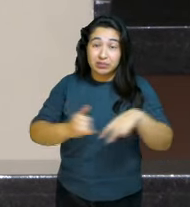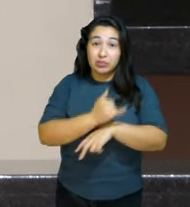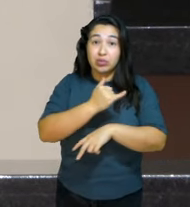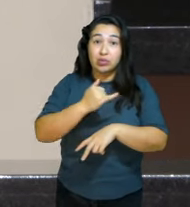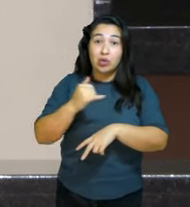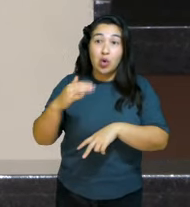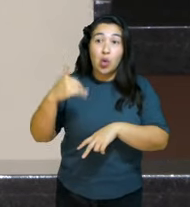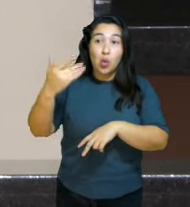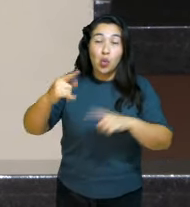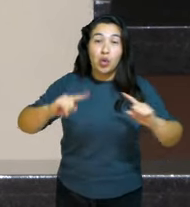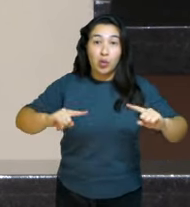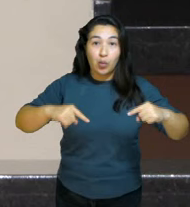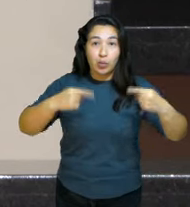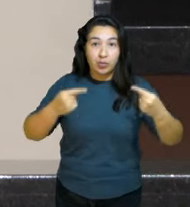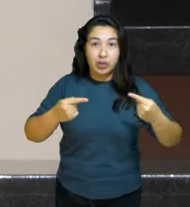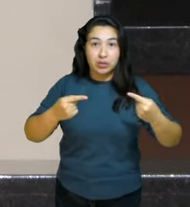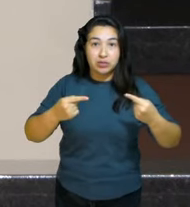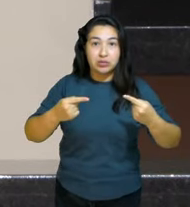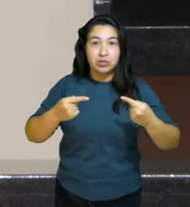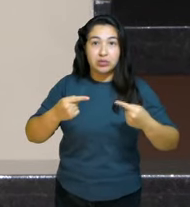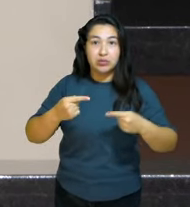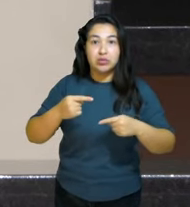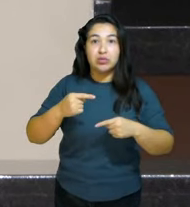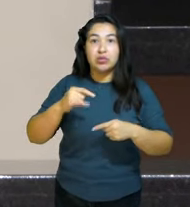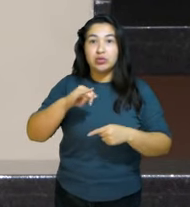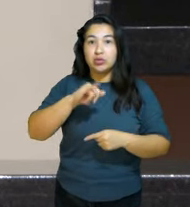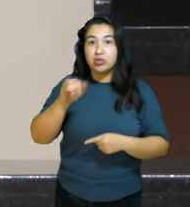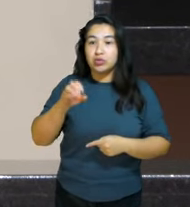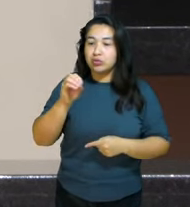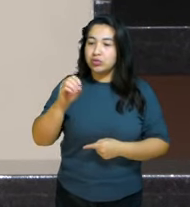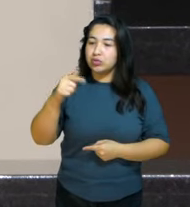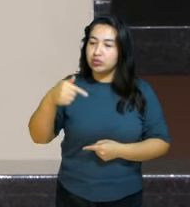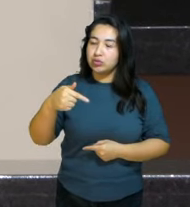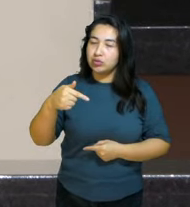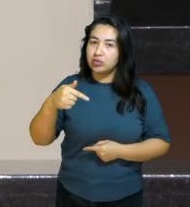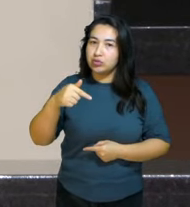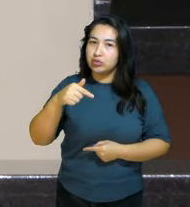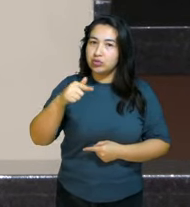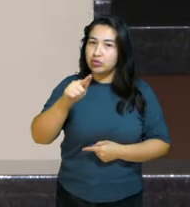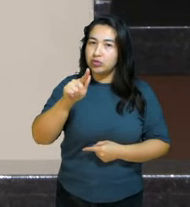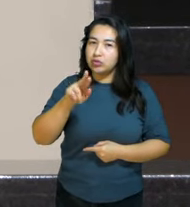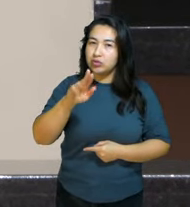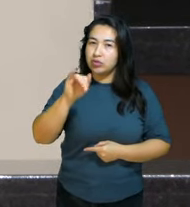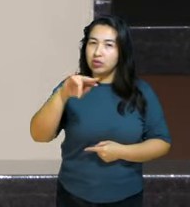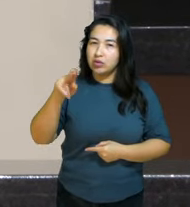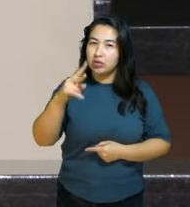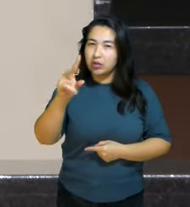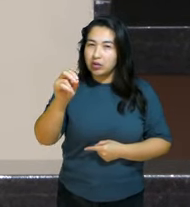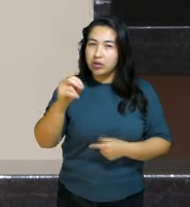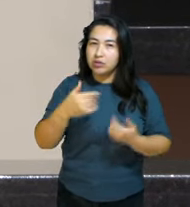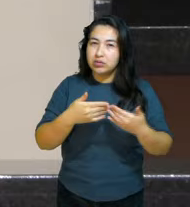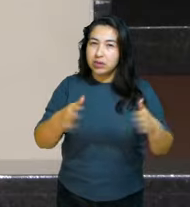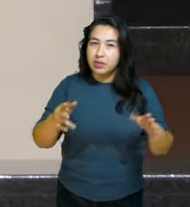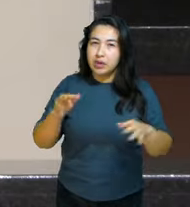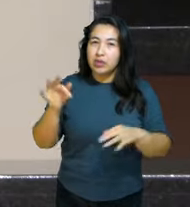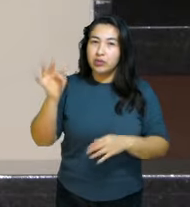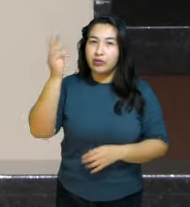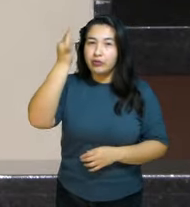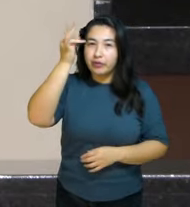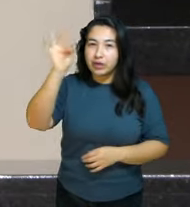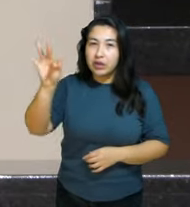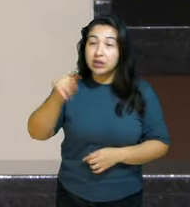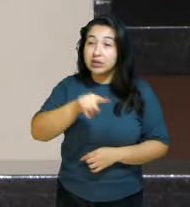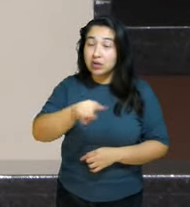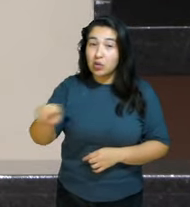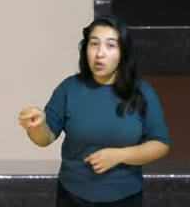competição, se for joguinhos abertos, jogos abertos, o que vier pela frente. As federações, elas muitas vezes elas servem de